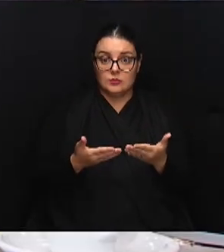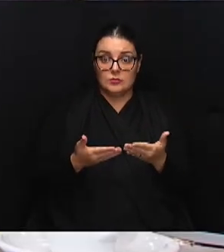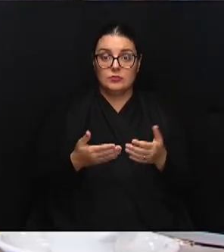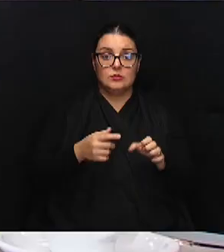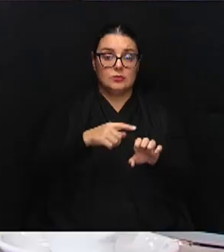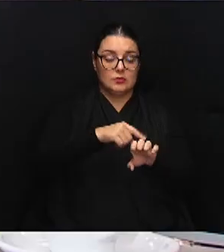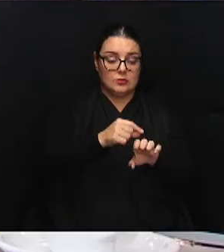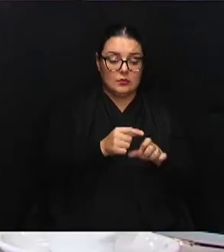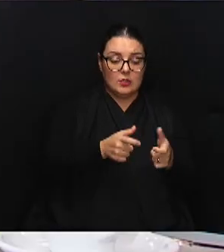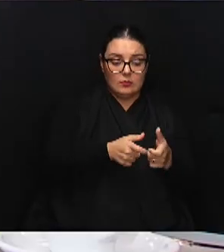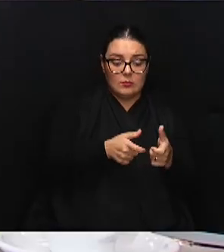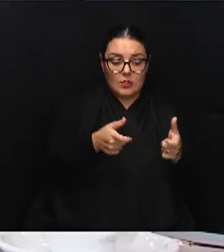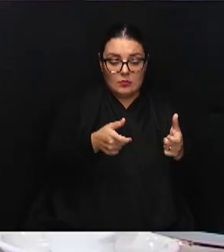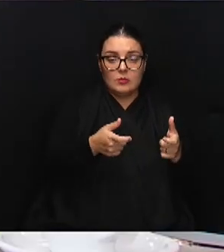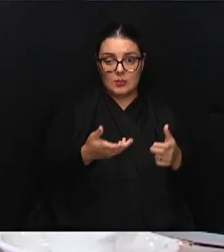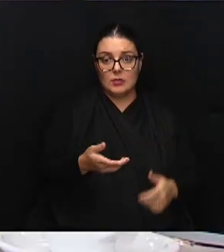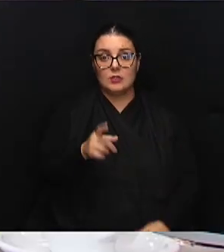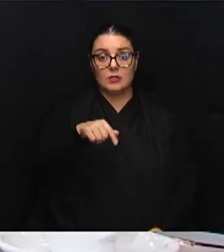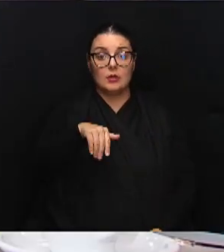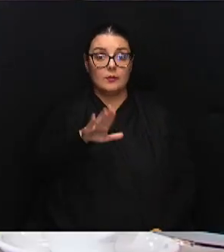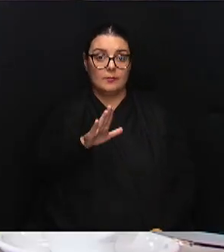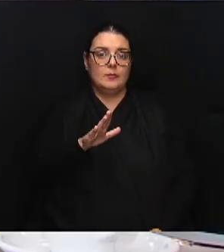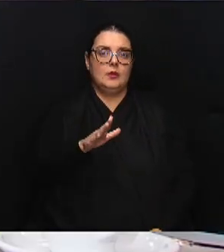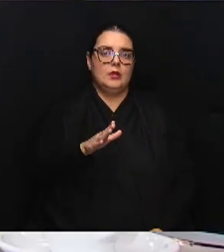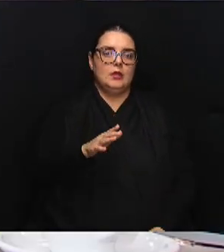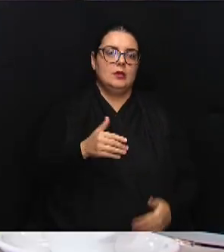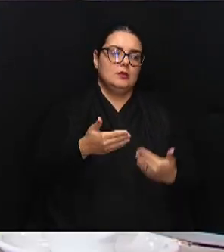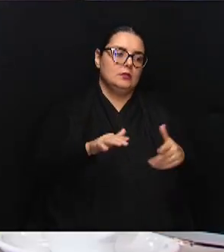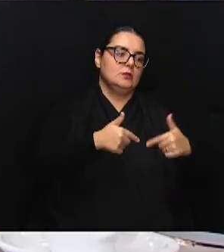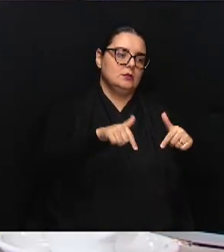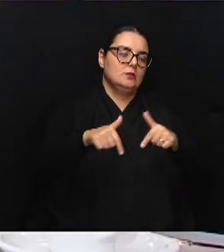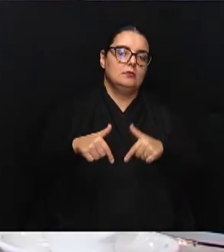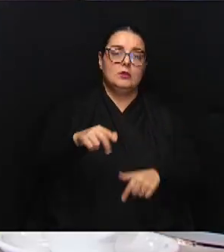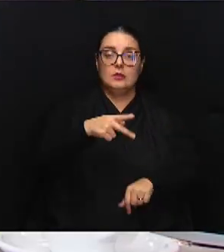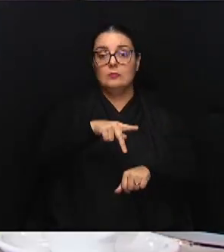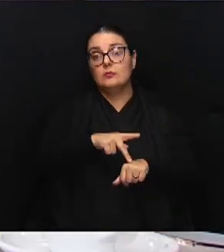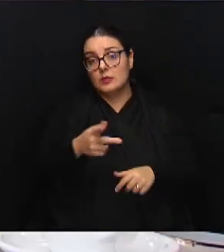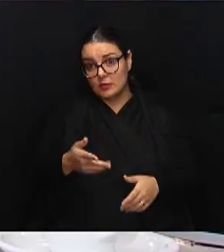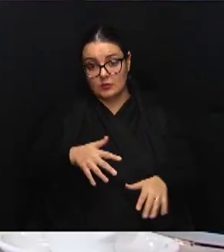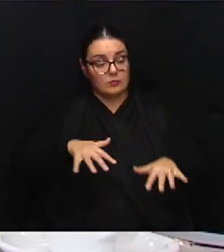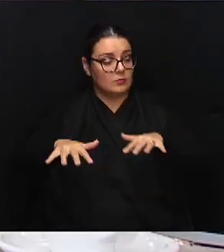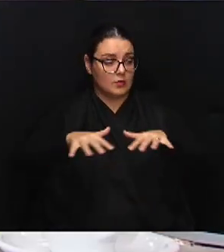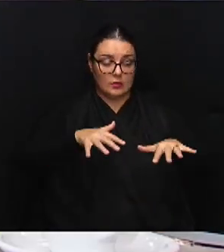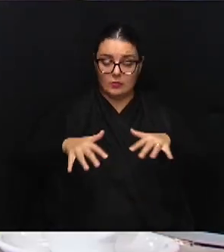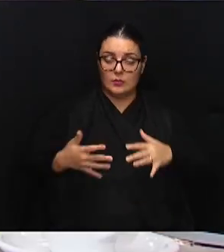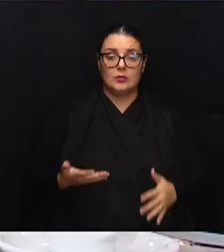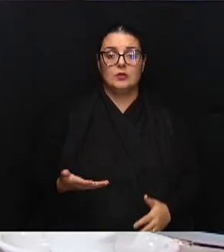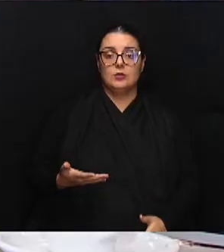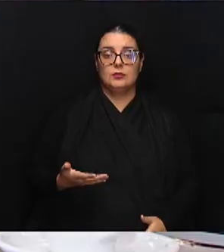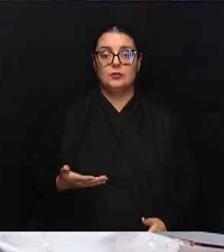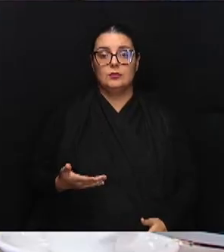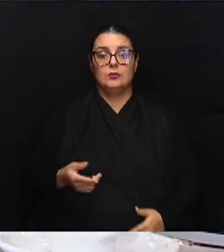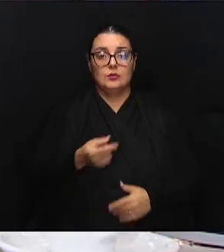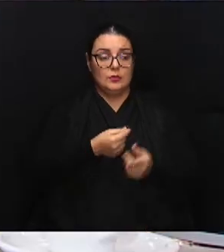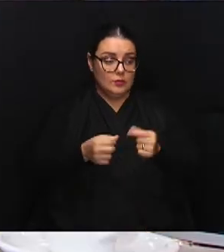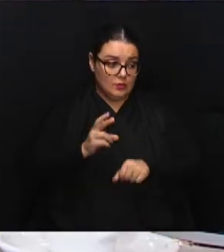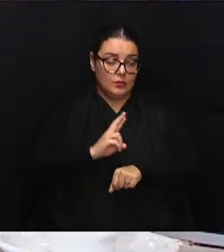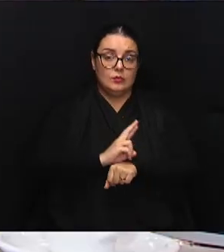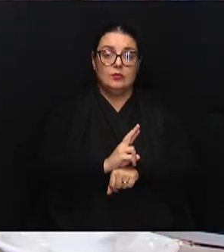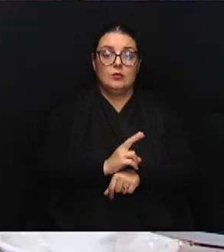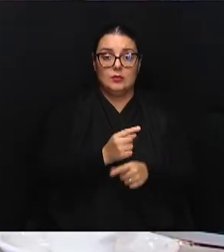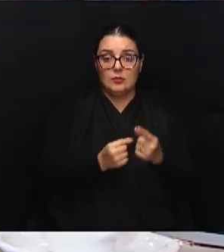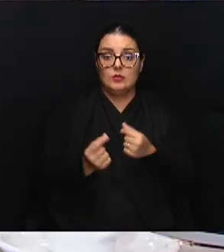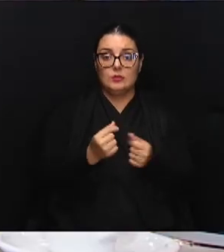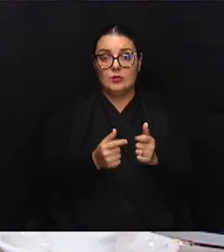micro e pequenas empresas, que são as que mais empregam no país, né, e que movimentam um volume de recursos da